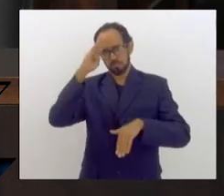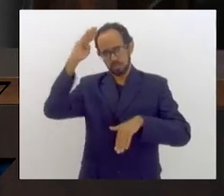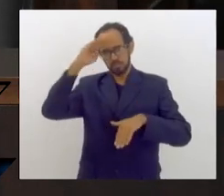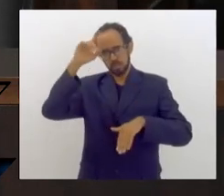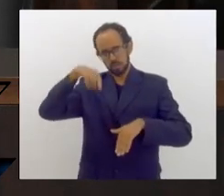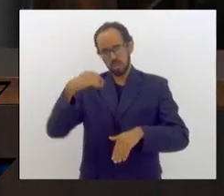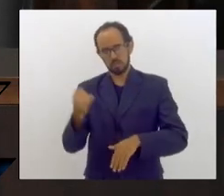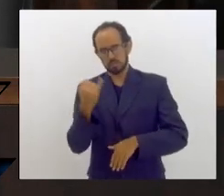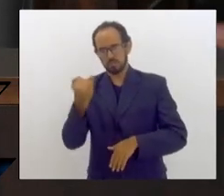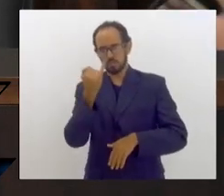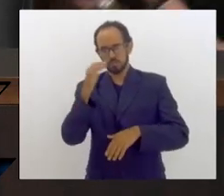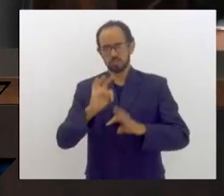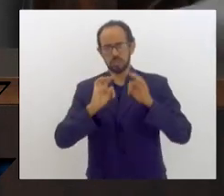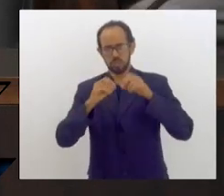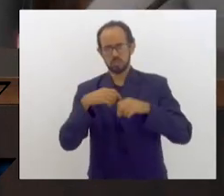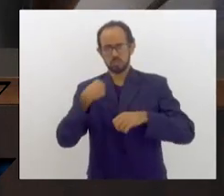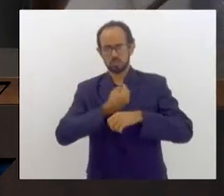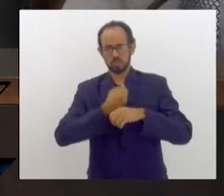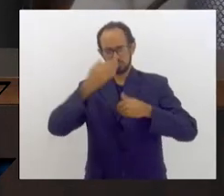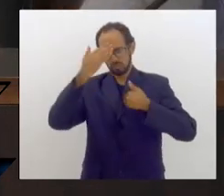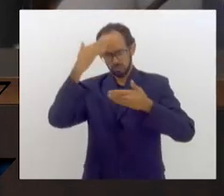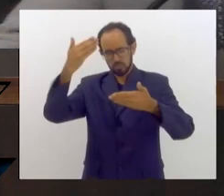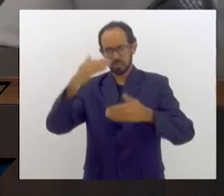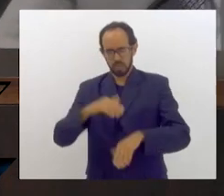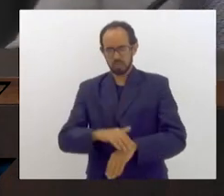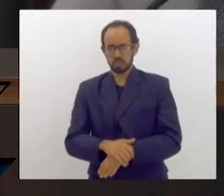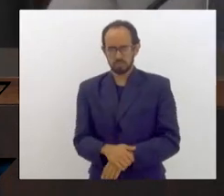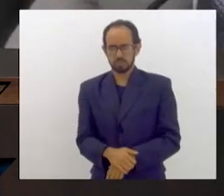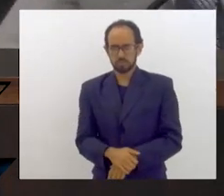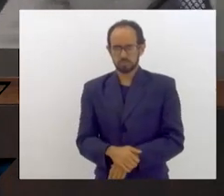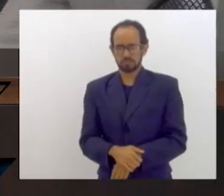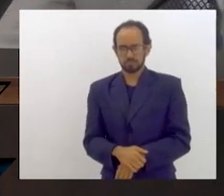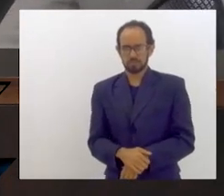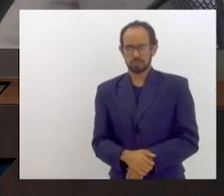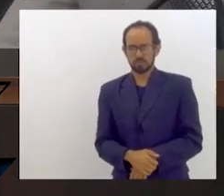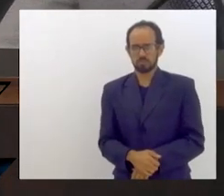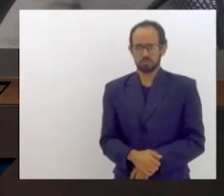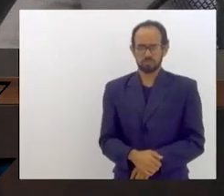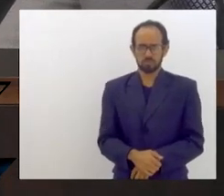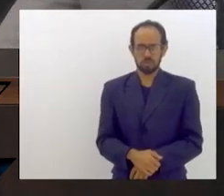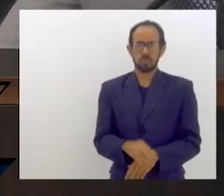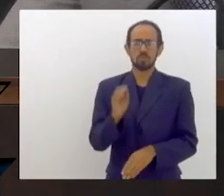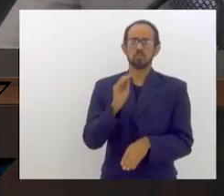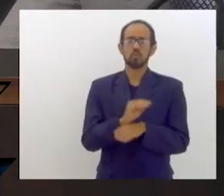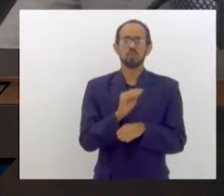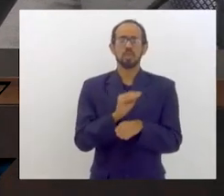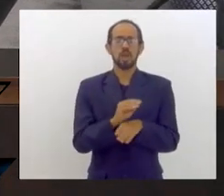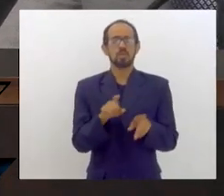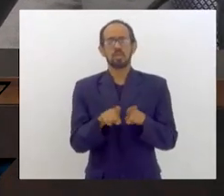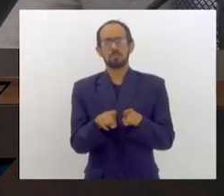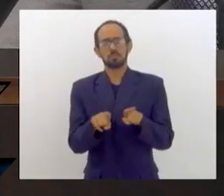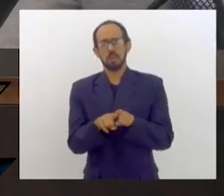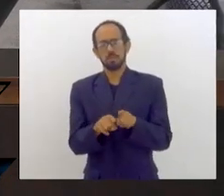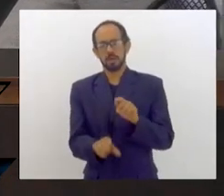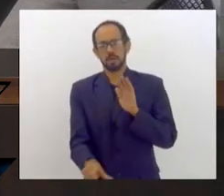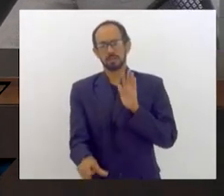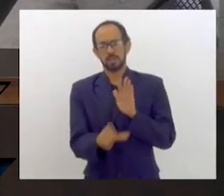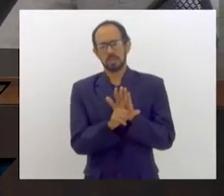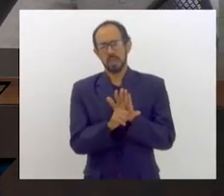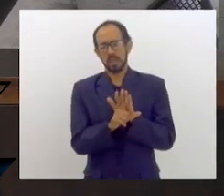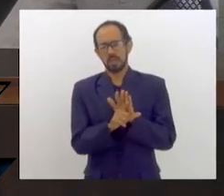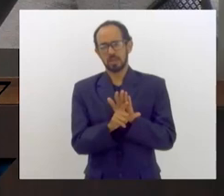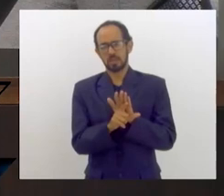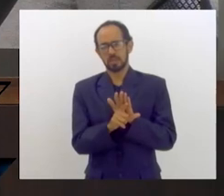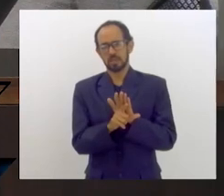extrema importância. Muito obrigada e vamos cuidar para que essa lei